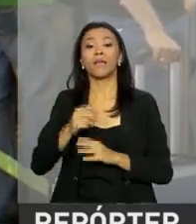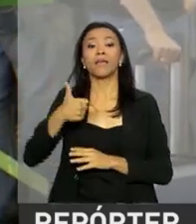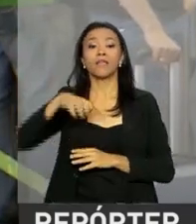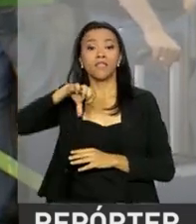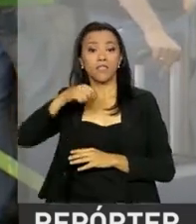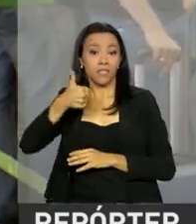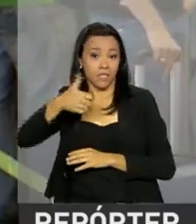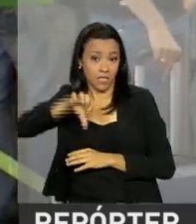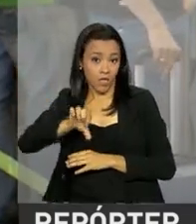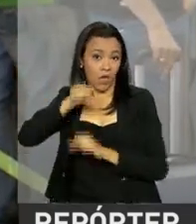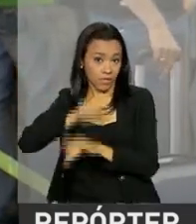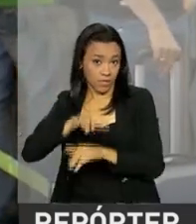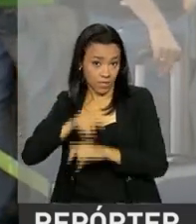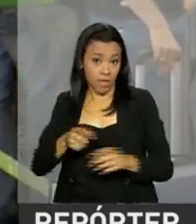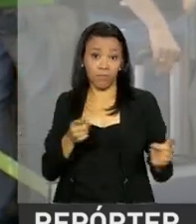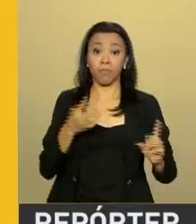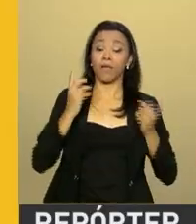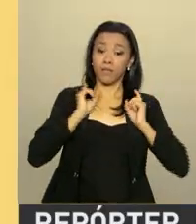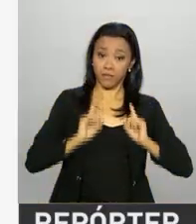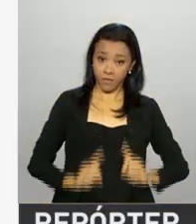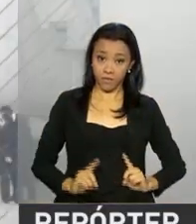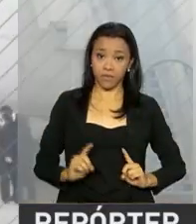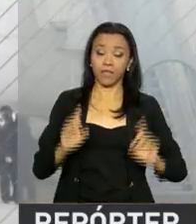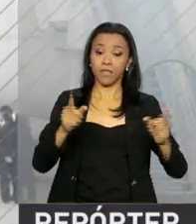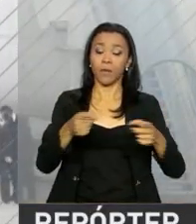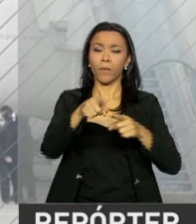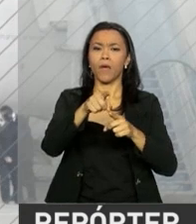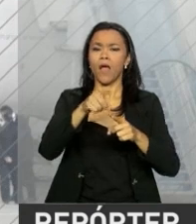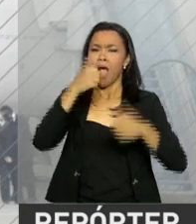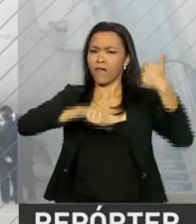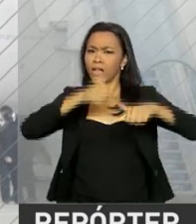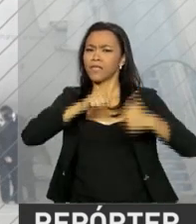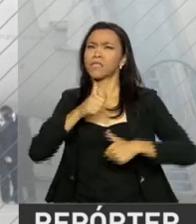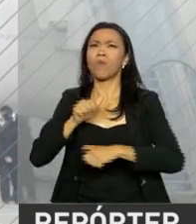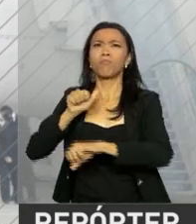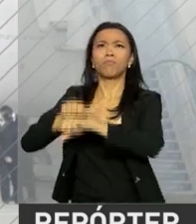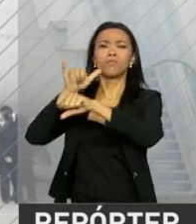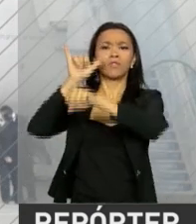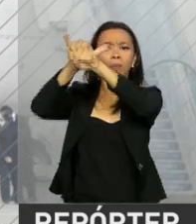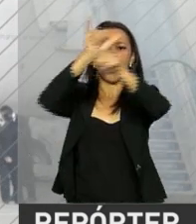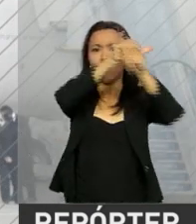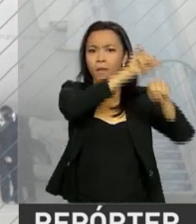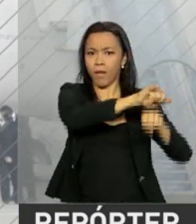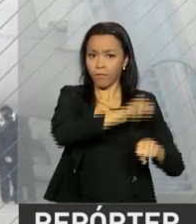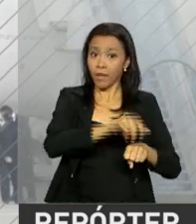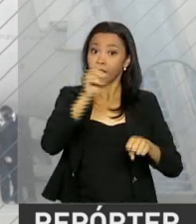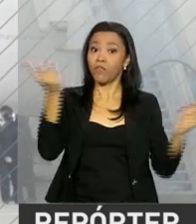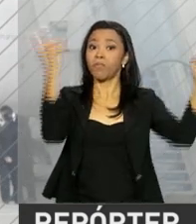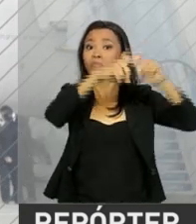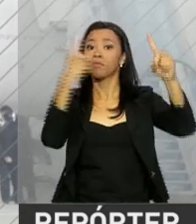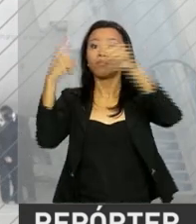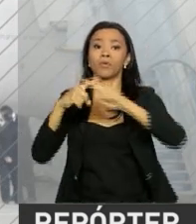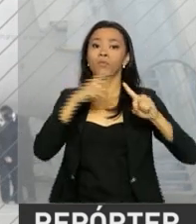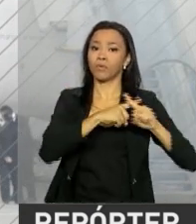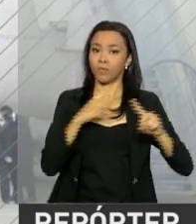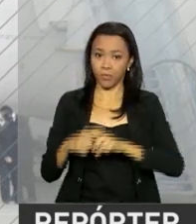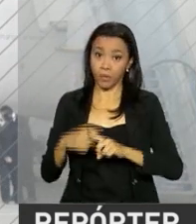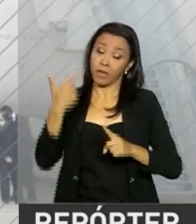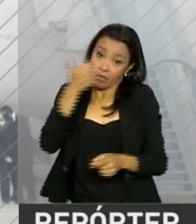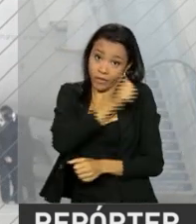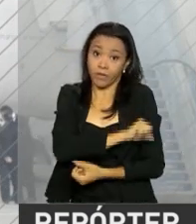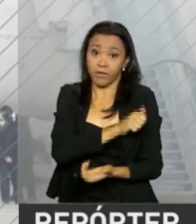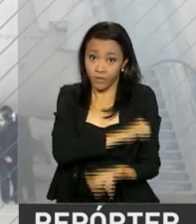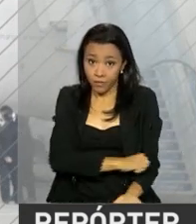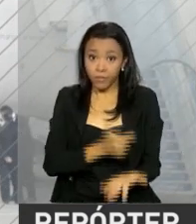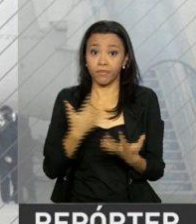setembro para as paralimpíadas os aeroportos avaliados foram os dos estados que receberam competições Além do Rio de Janeiro